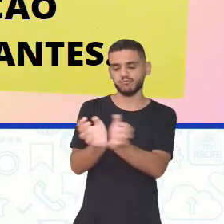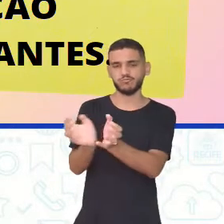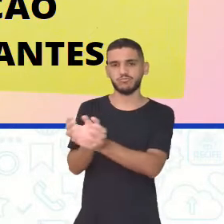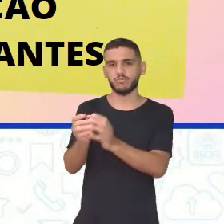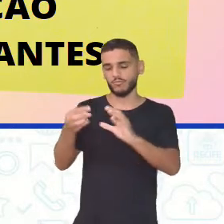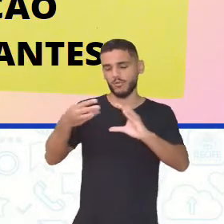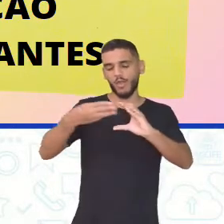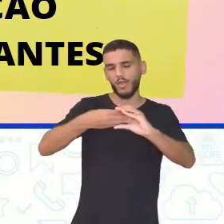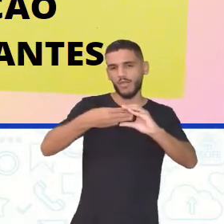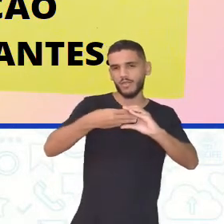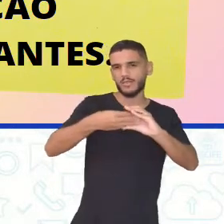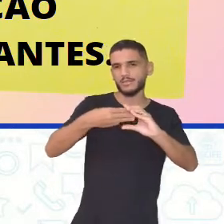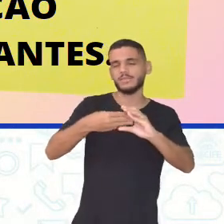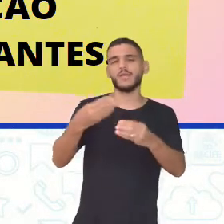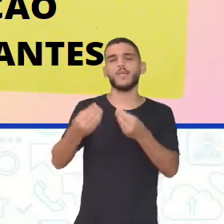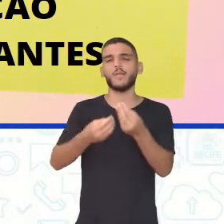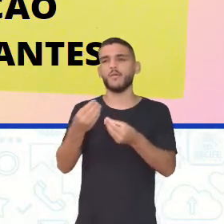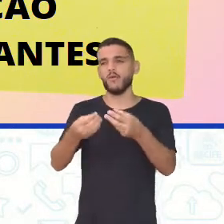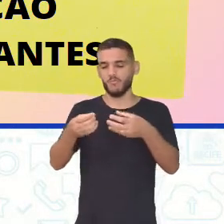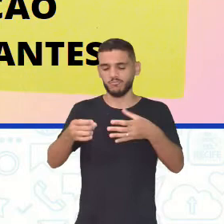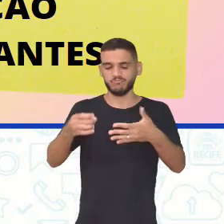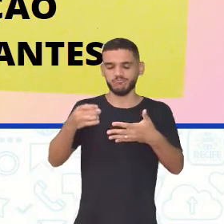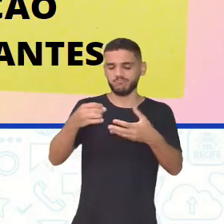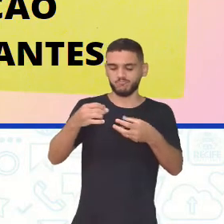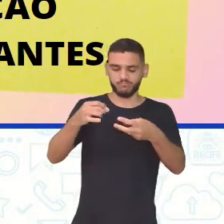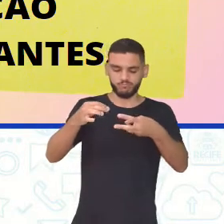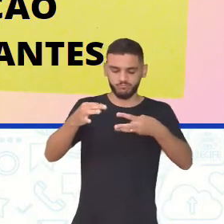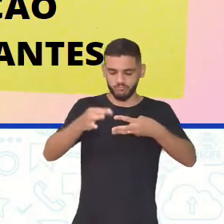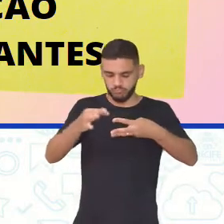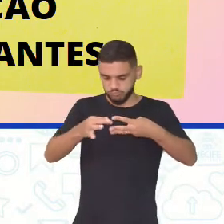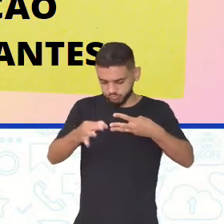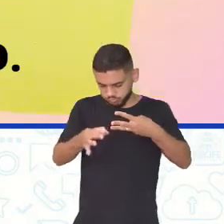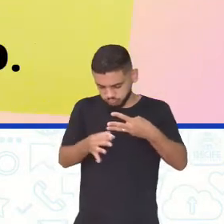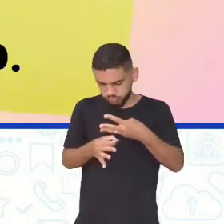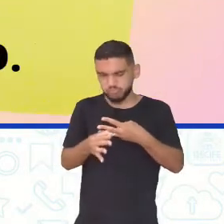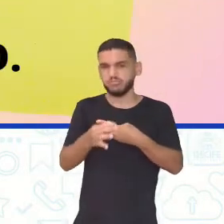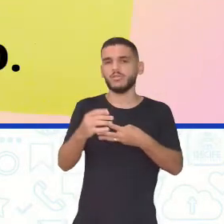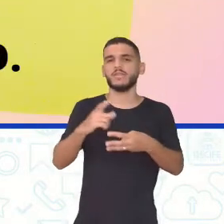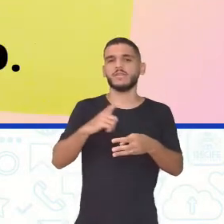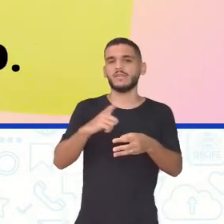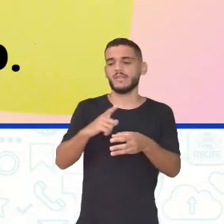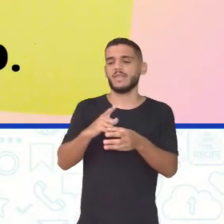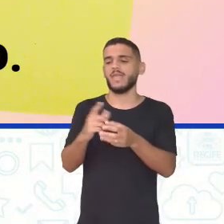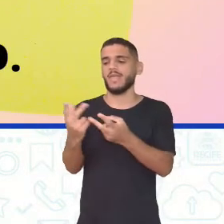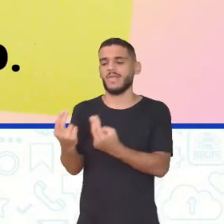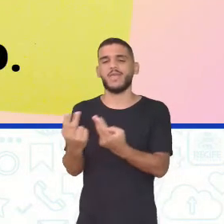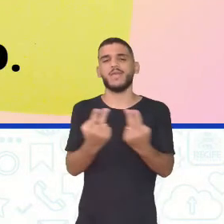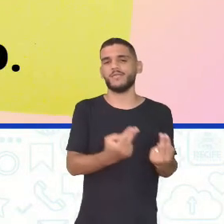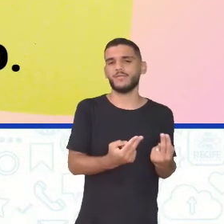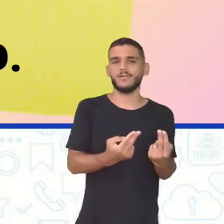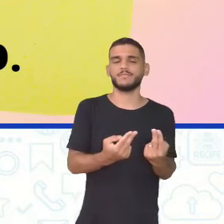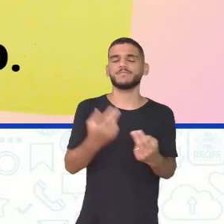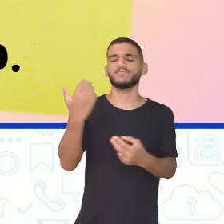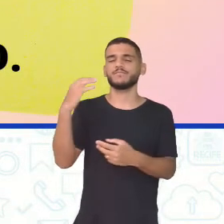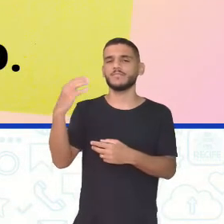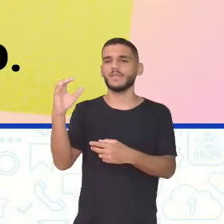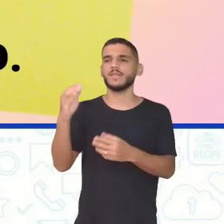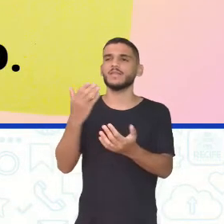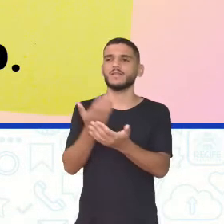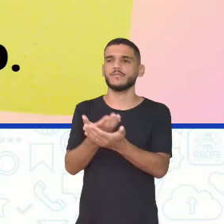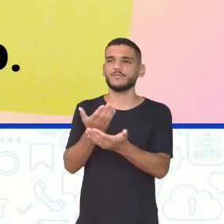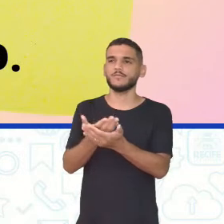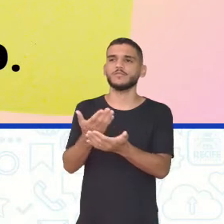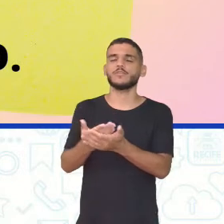de células, e essas células ela têm função, né, semelhante, formam função semelhante, que a ciência que estuda